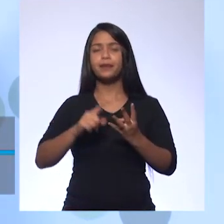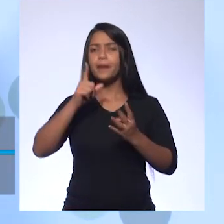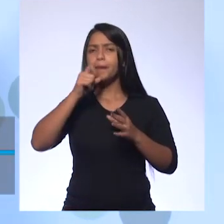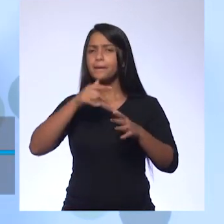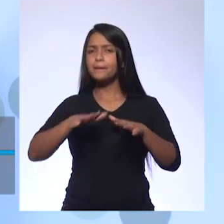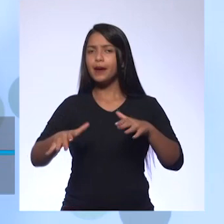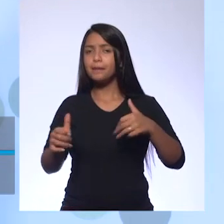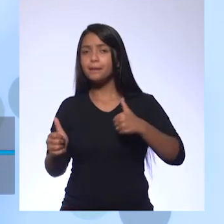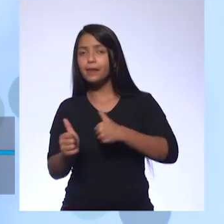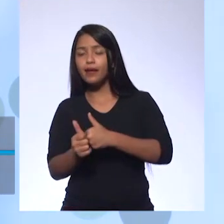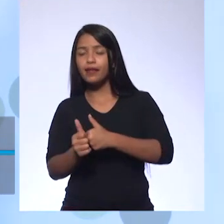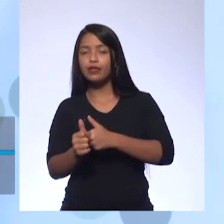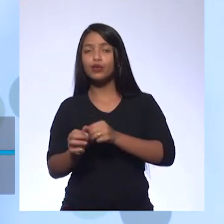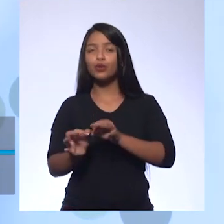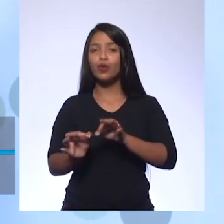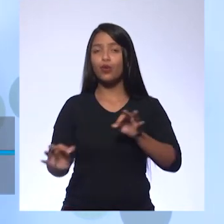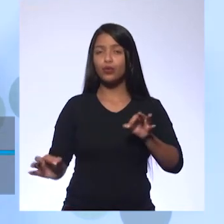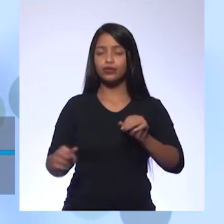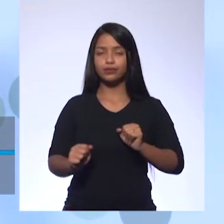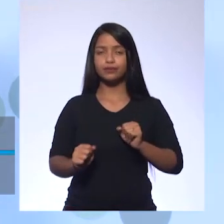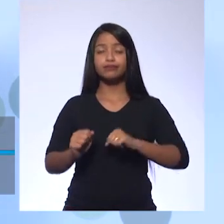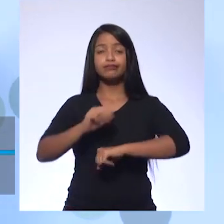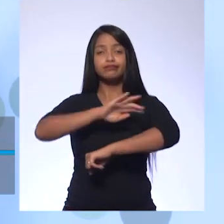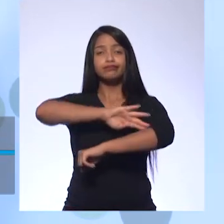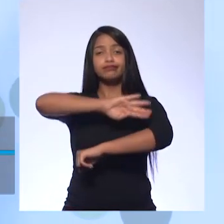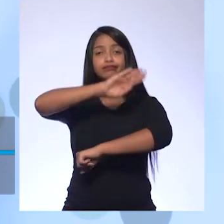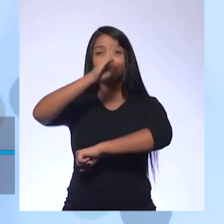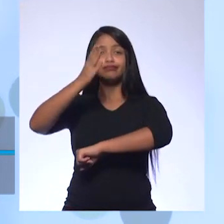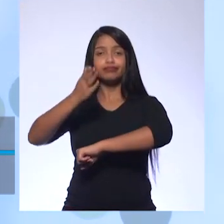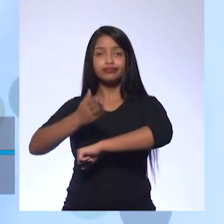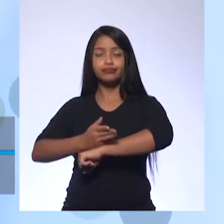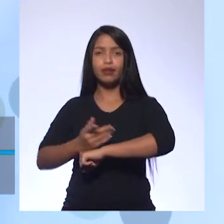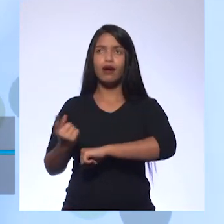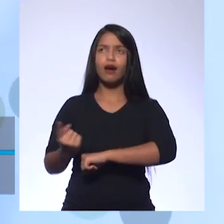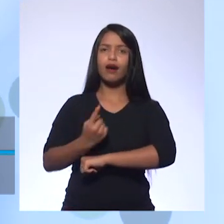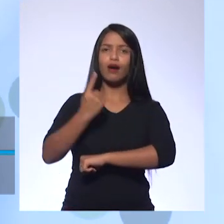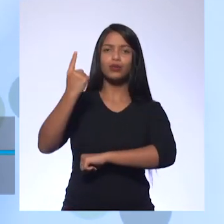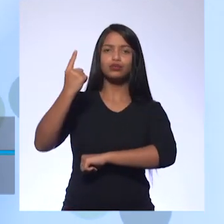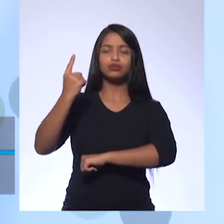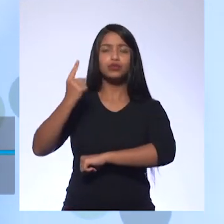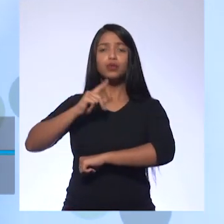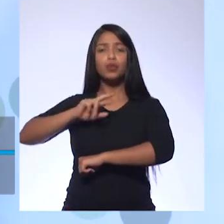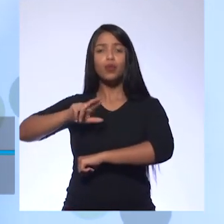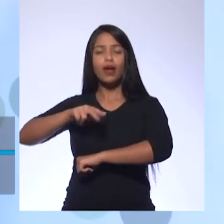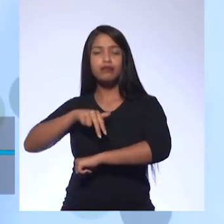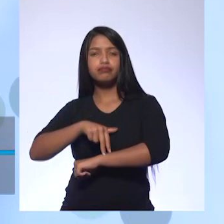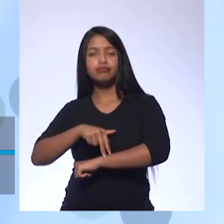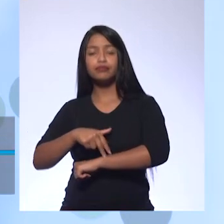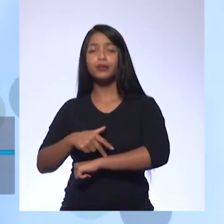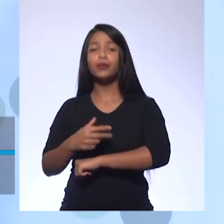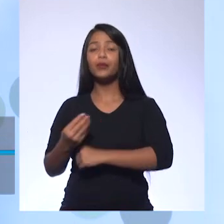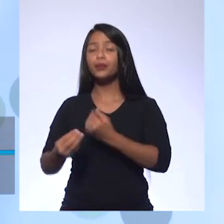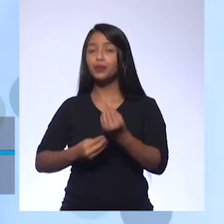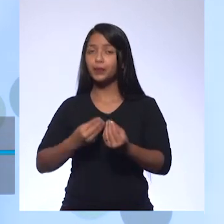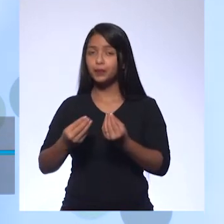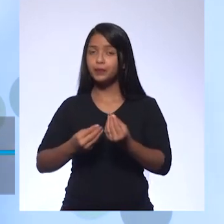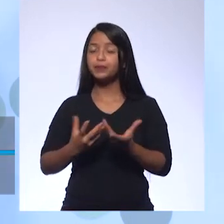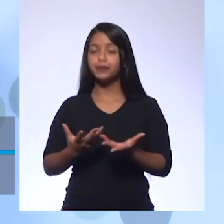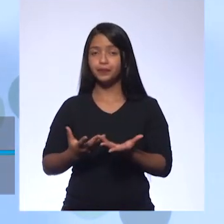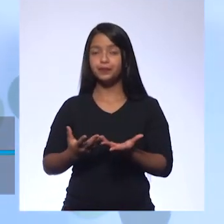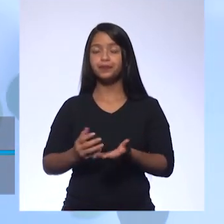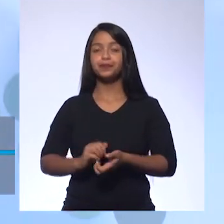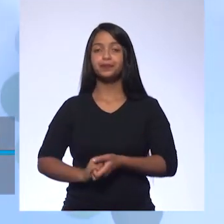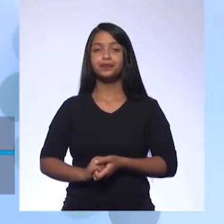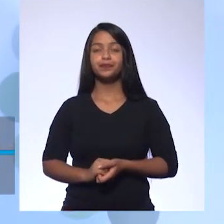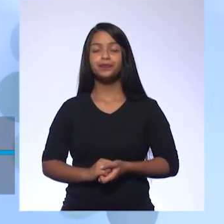do relevo, né? Questão da altitude, se é lugar alto, se não é lugar alto, em relação ao nível do mar, né? A gente sempre faz a altitude em relação ao nível